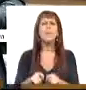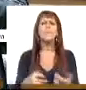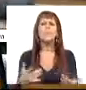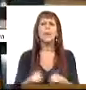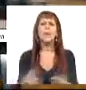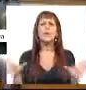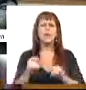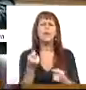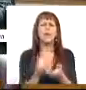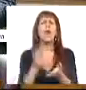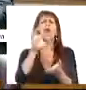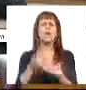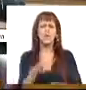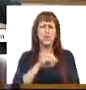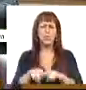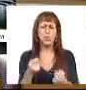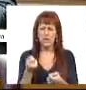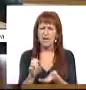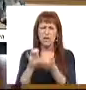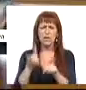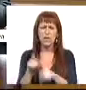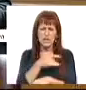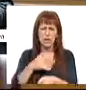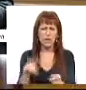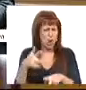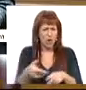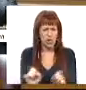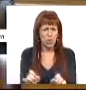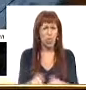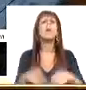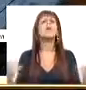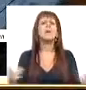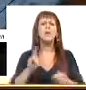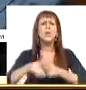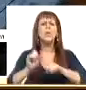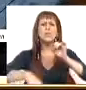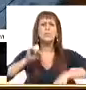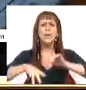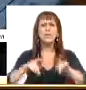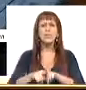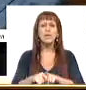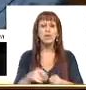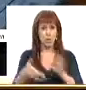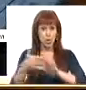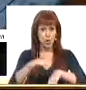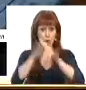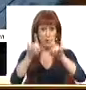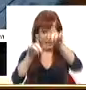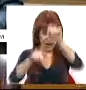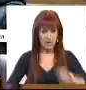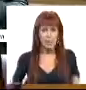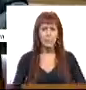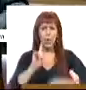tem havido mais dinheiro. Ó Sr. Deputado, se até tem havido mais dinheiro para a saúde, não há cortes. Então, aquilo que se está a passar nas urgências